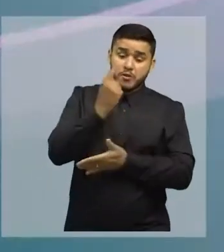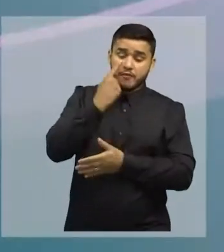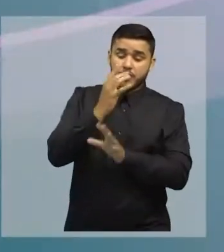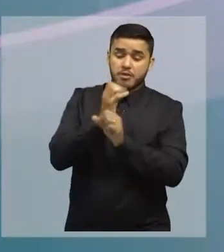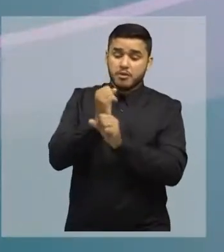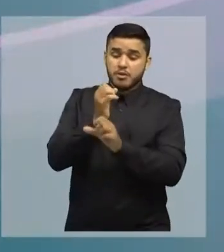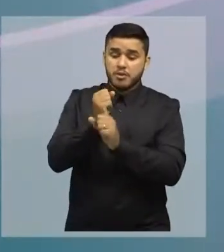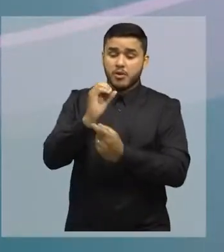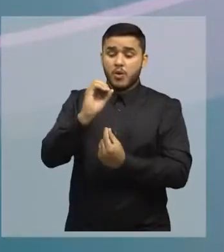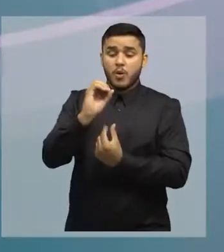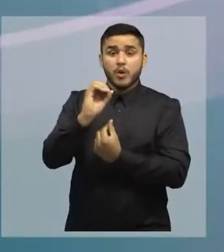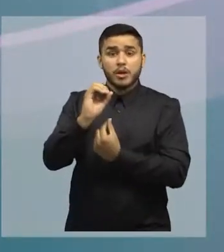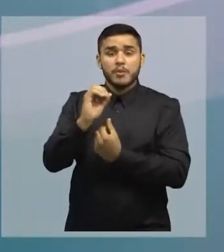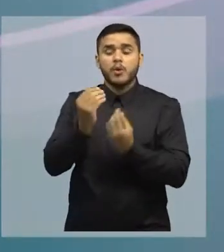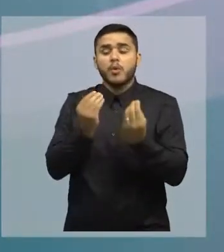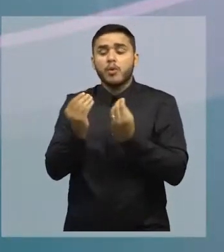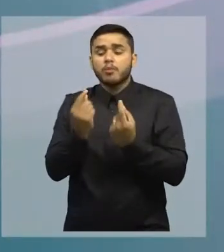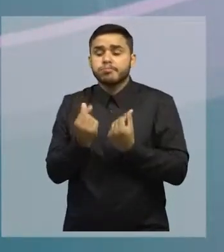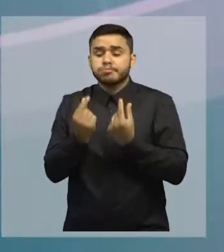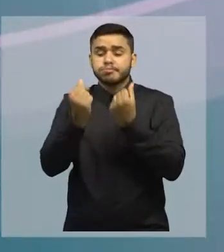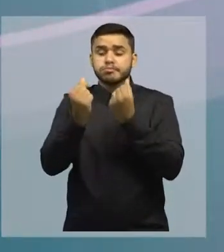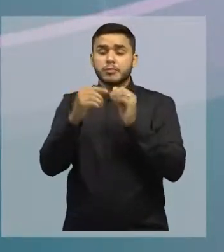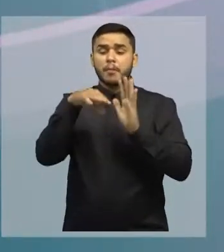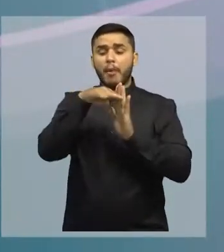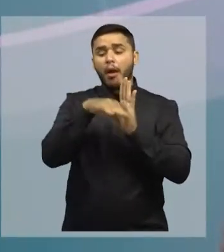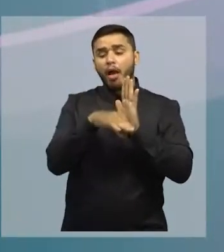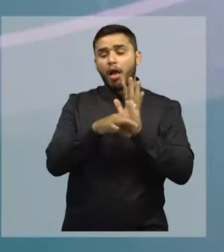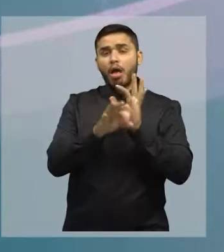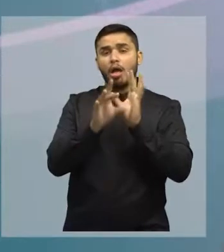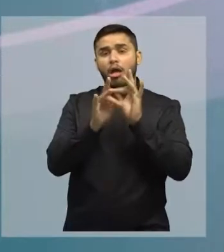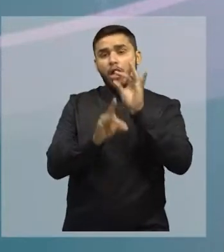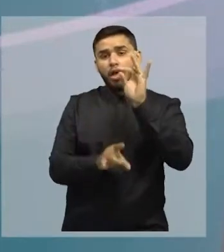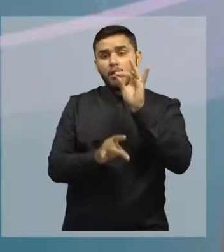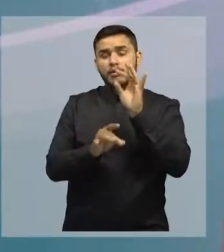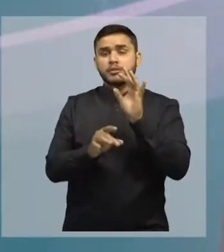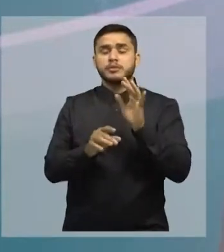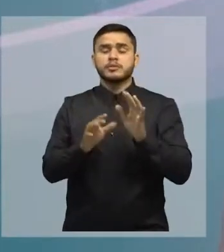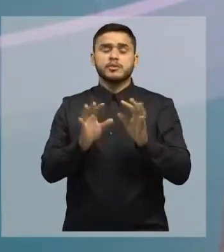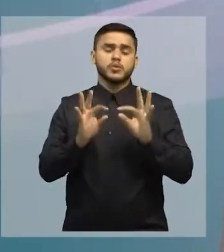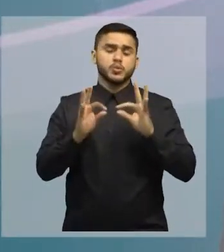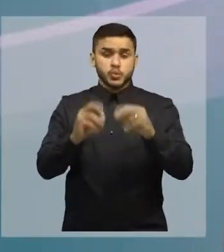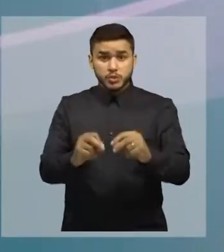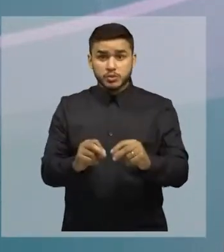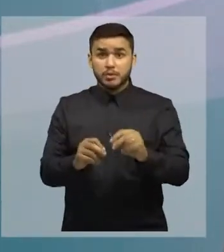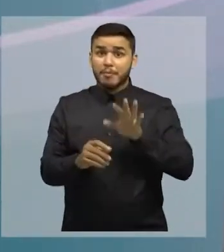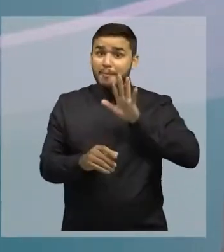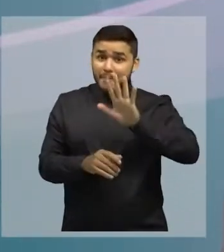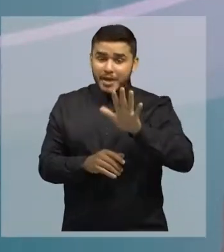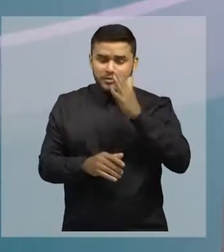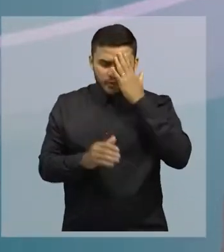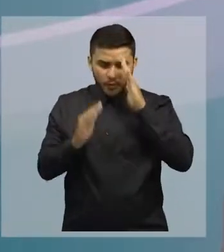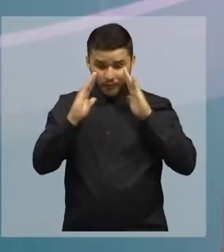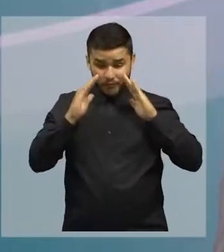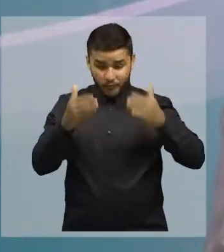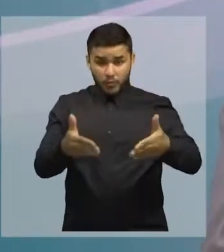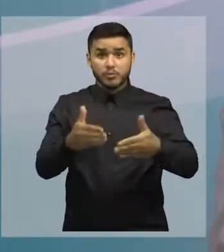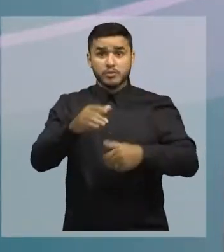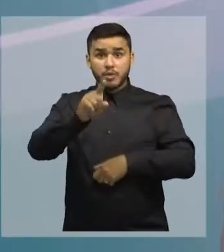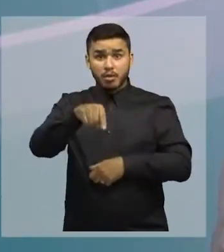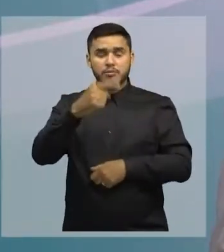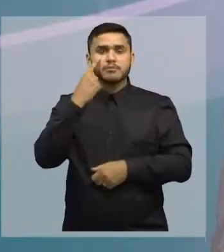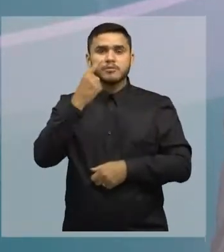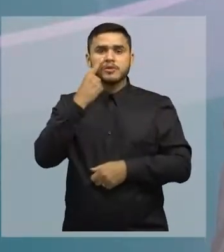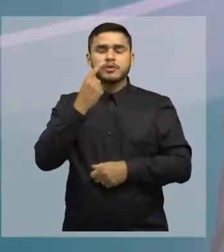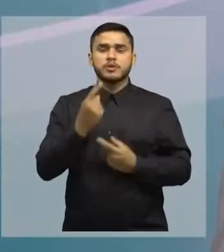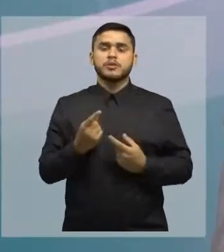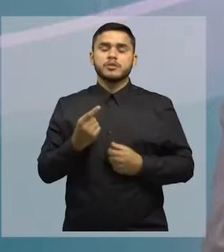que é a principal peça legislativa do ano, né? Todo ano, LDO, etc. Mas a centralização do poder de agenda é